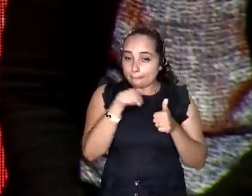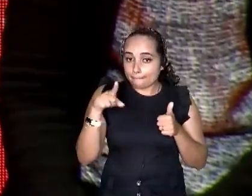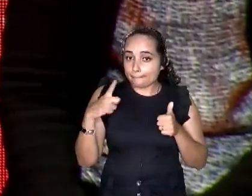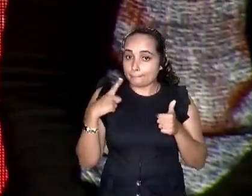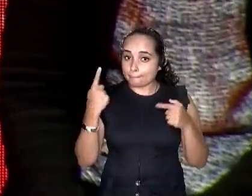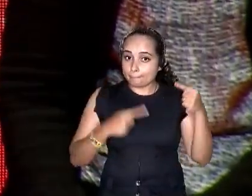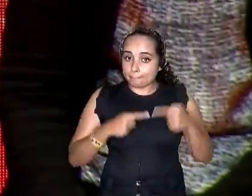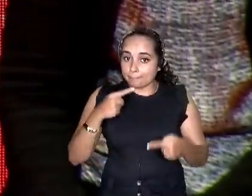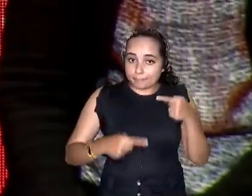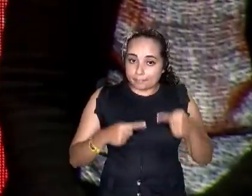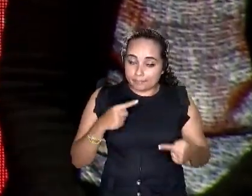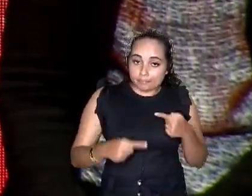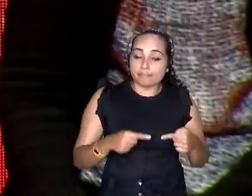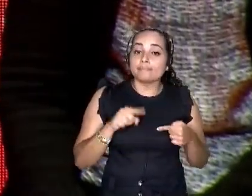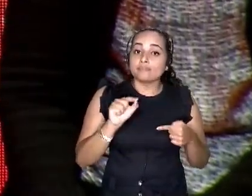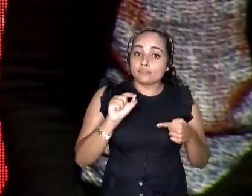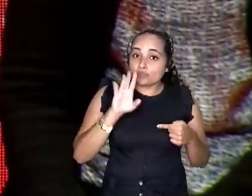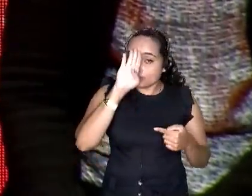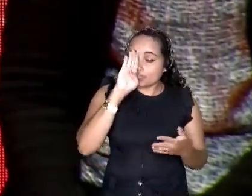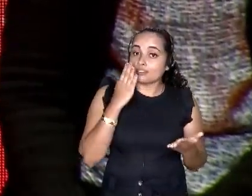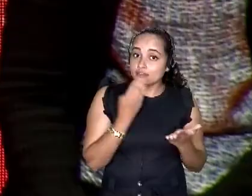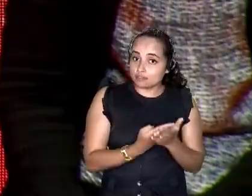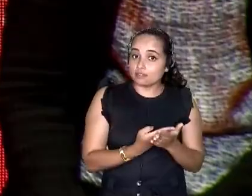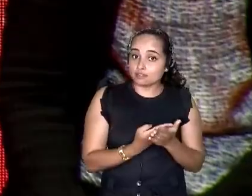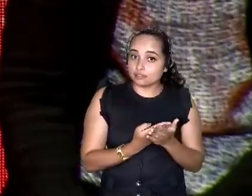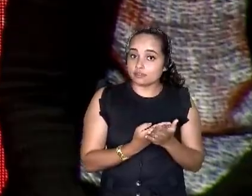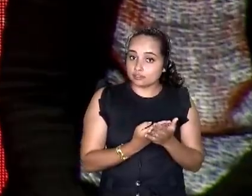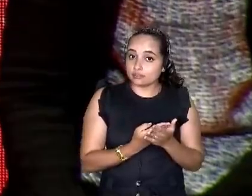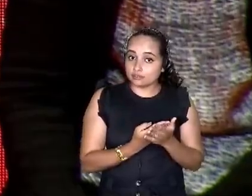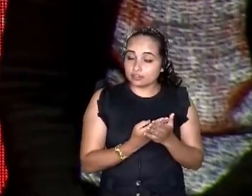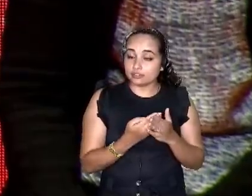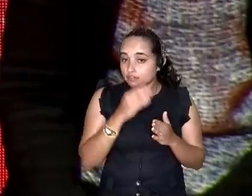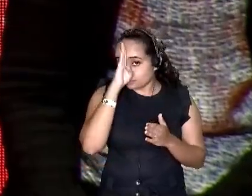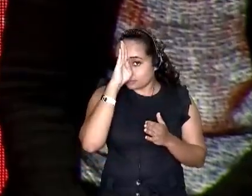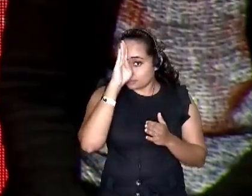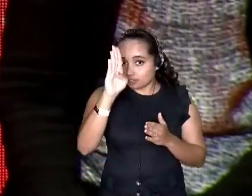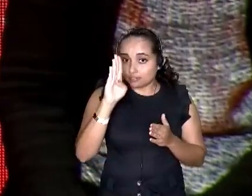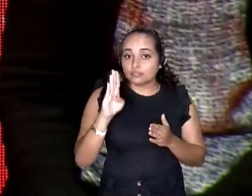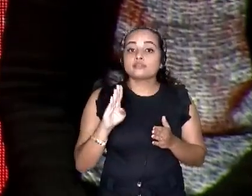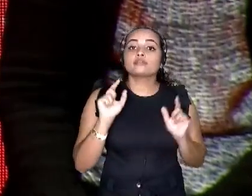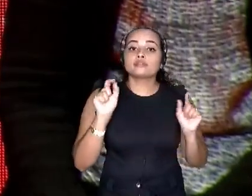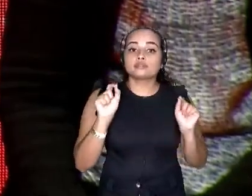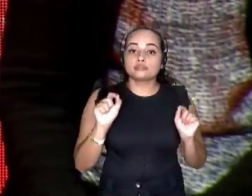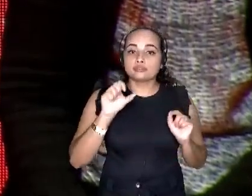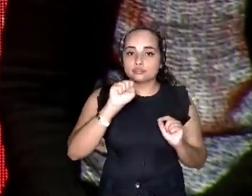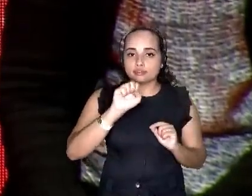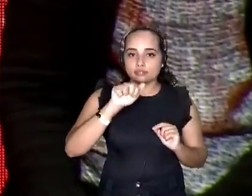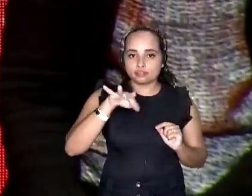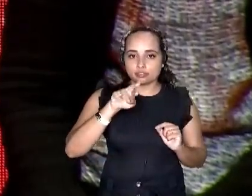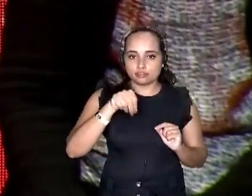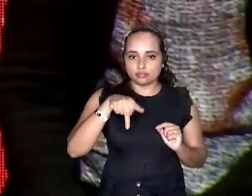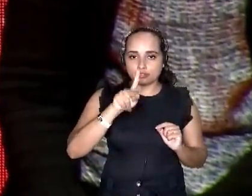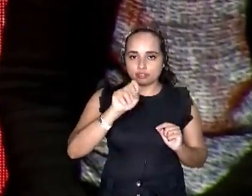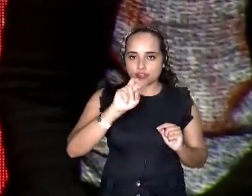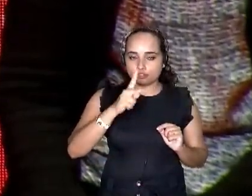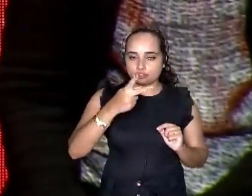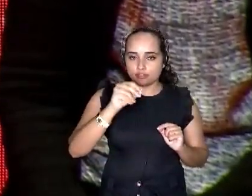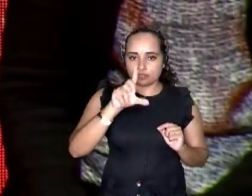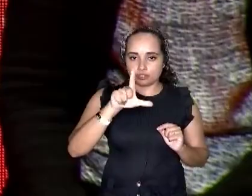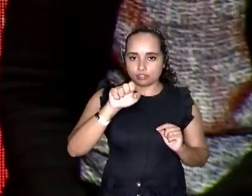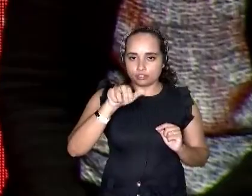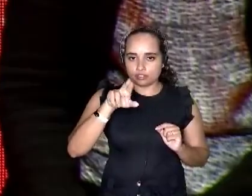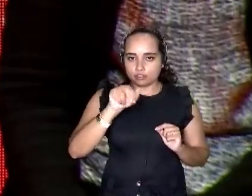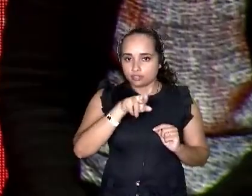as discussões, que são discussões de confiança, com os principais stakeholders. Por mais que os terceiros ajudem, a gente